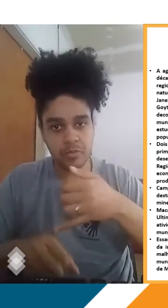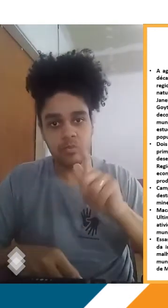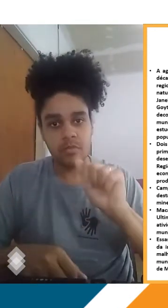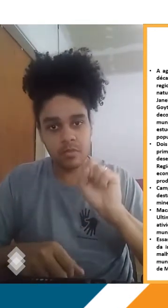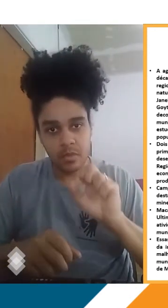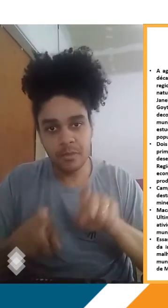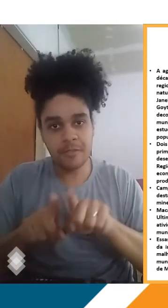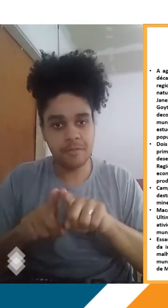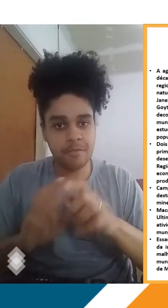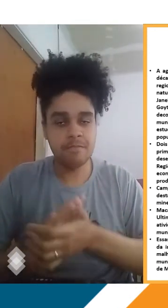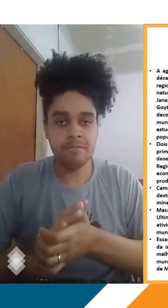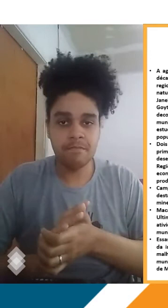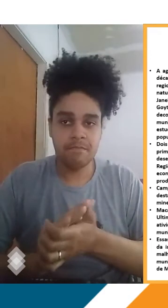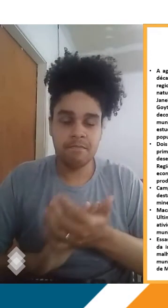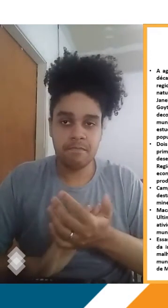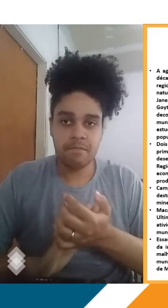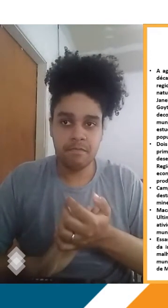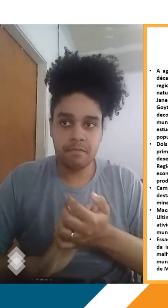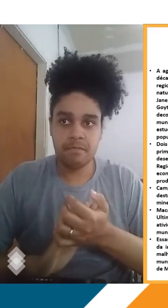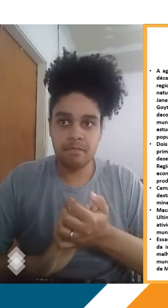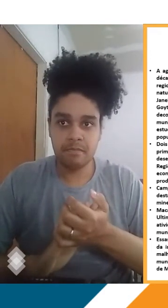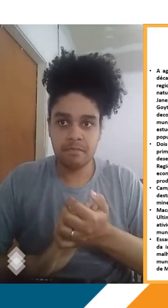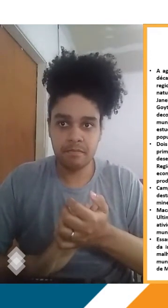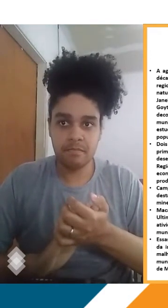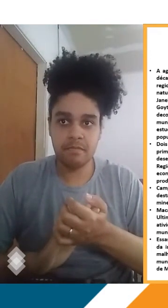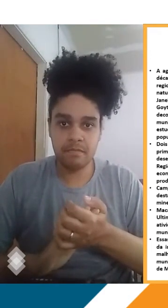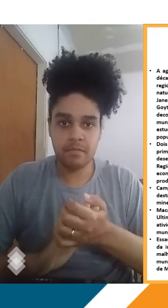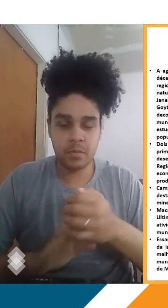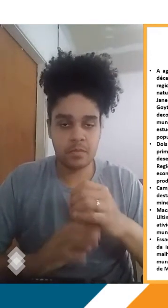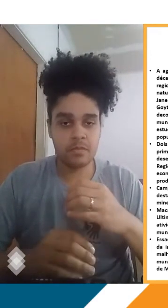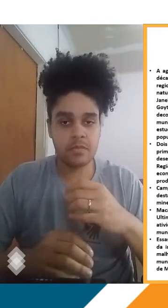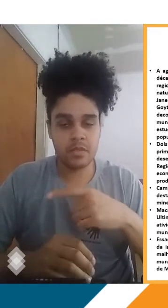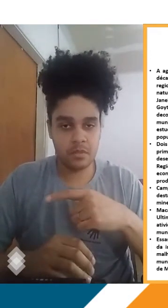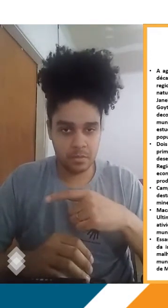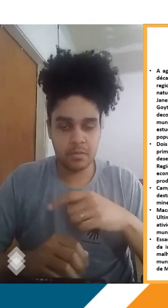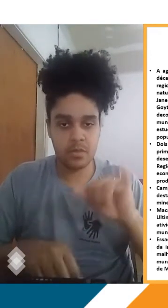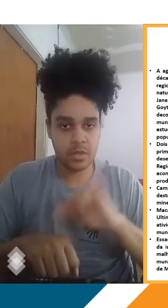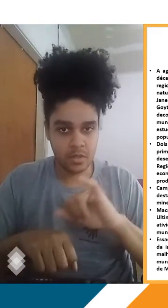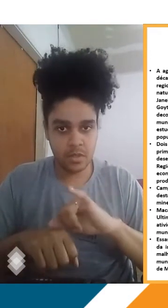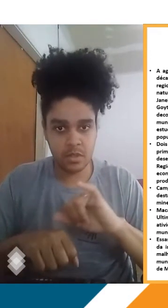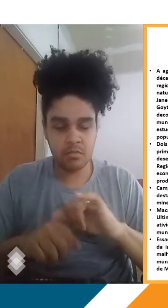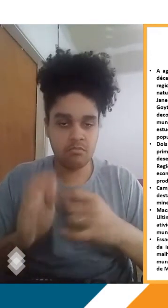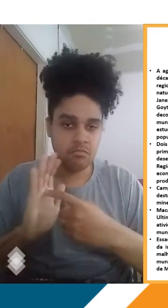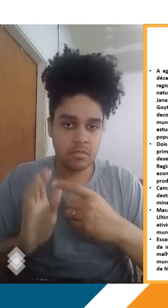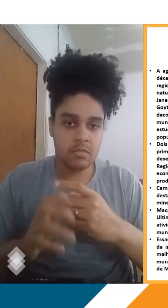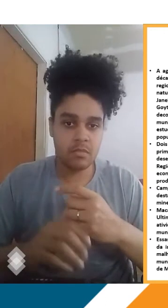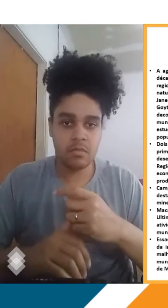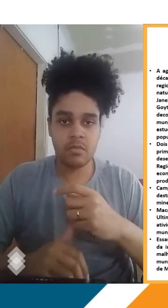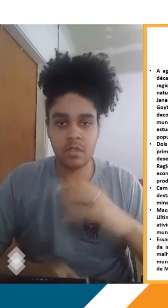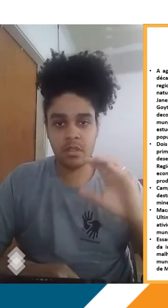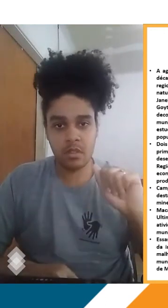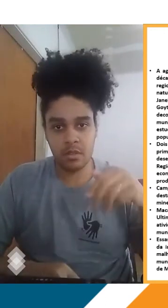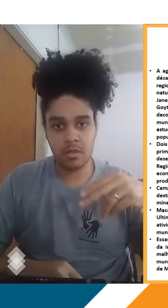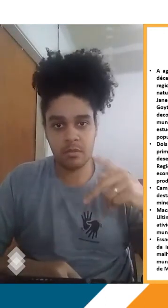seu percentual de desigualdade de renda configura entre os mais altos do estado. 2 municípios que se destacam na região norte fluminense, Campos, Goitacazes e